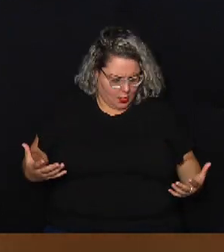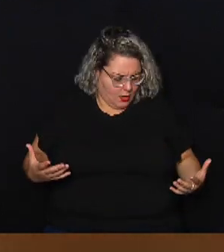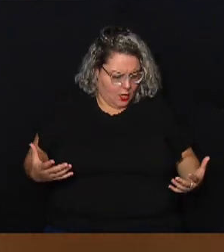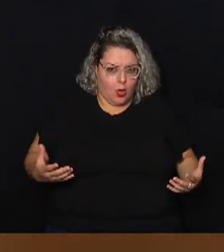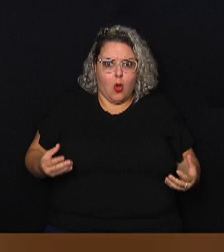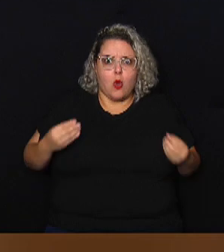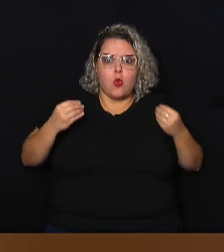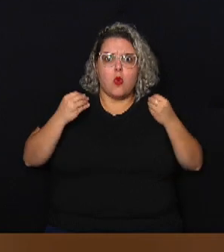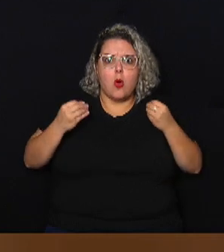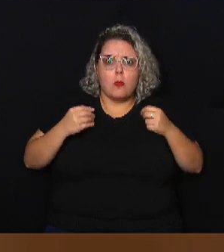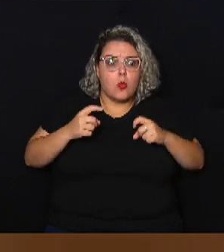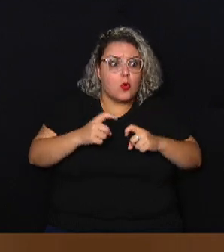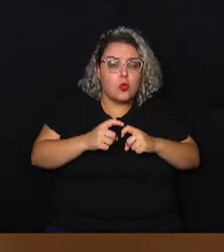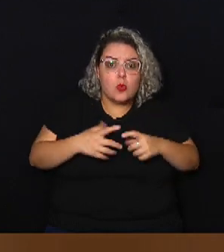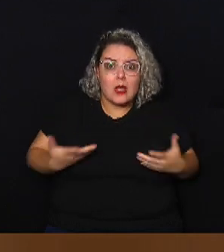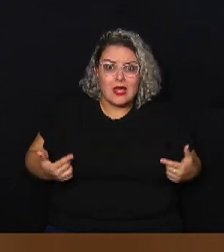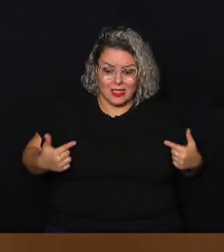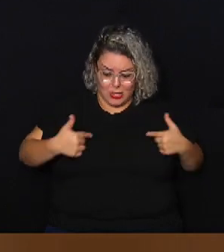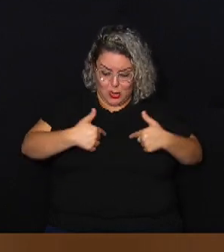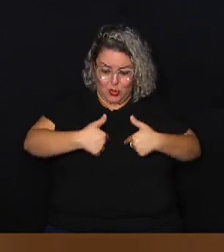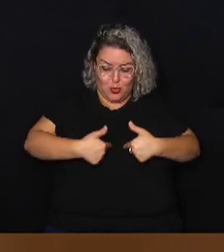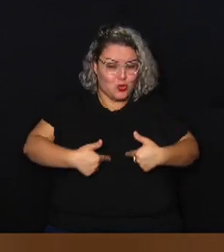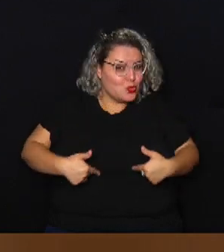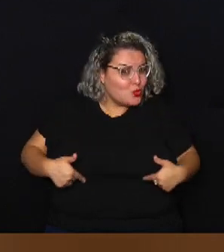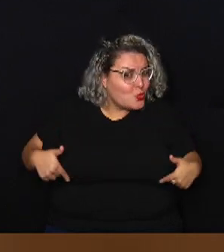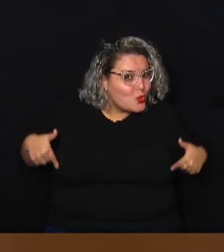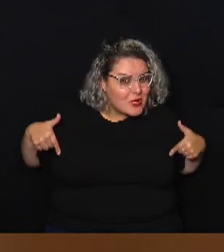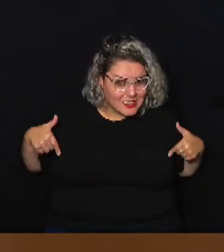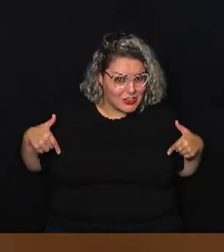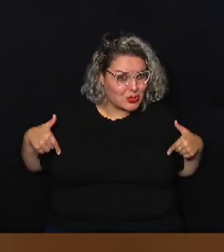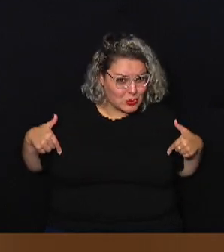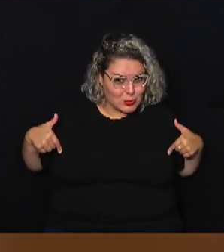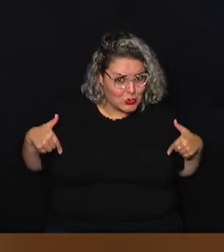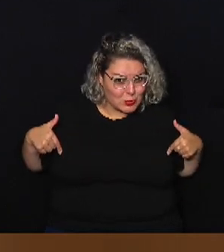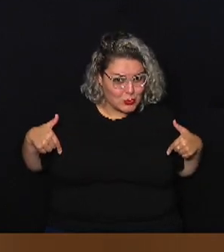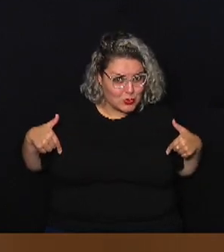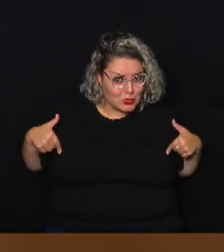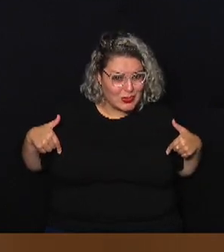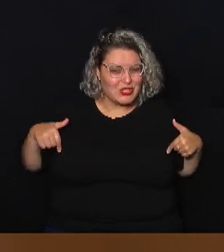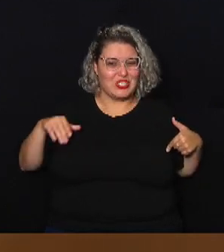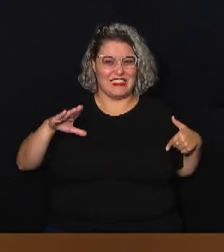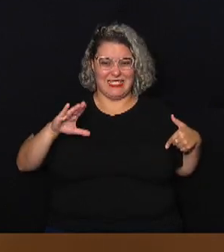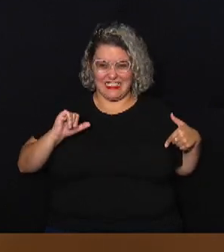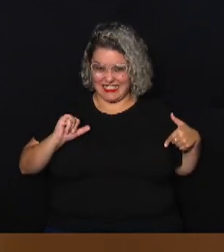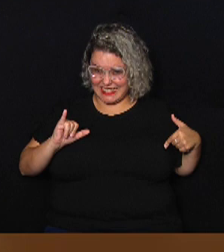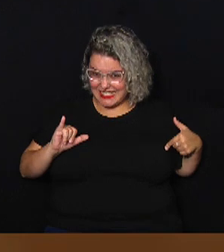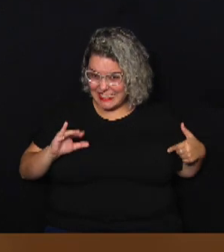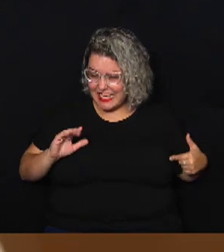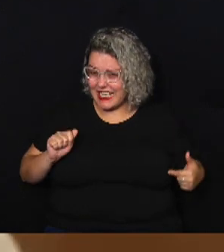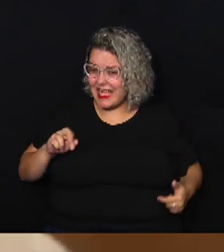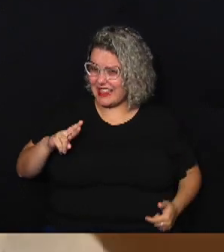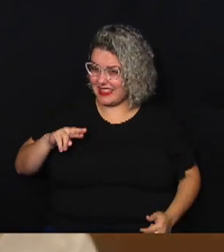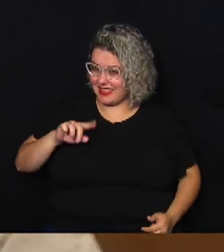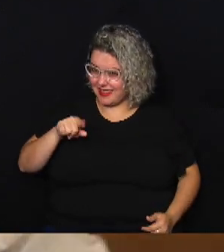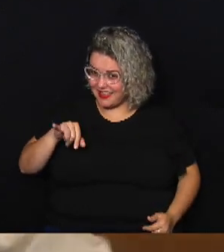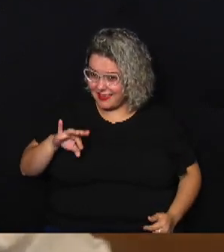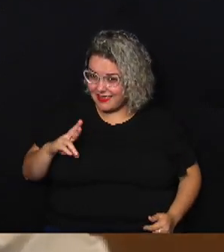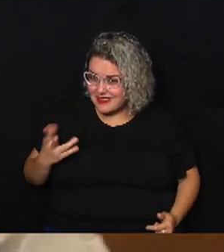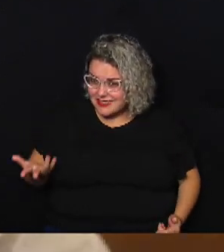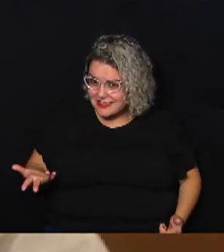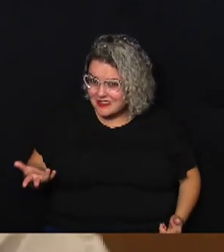doutor, tudo isso de cicatriz? Então a gente tem que evitar essa